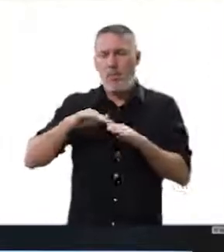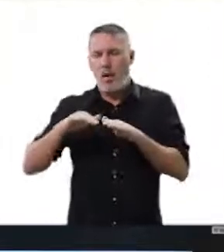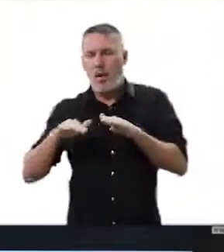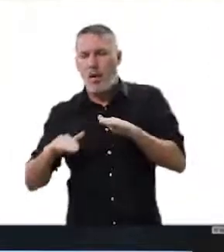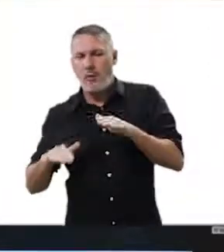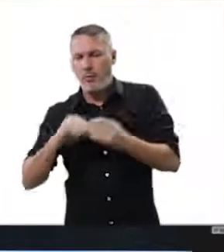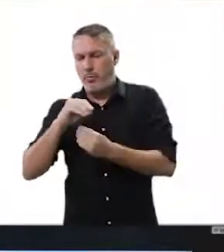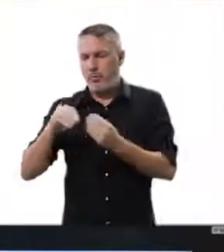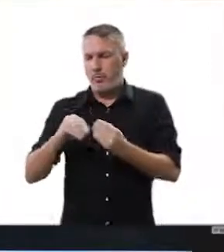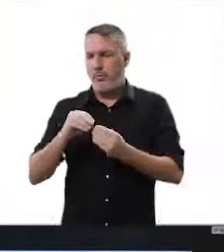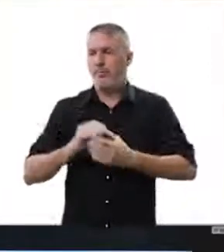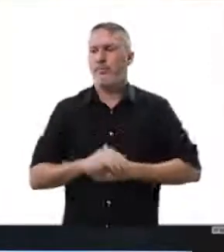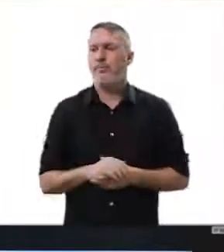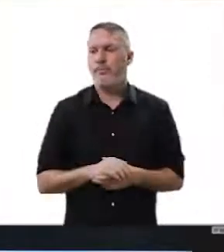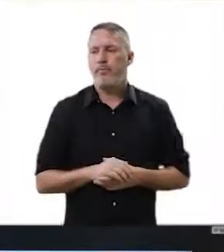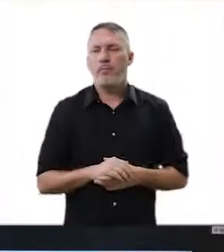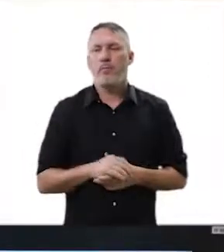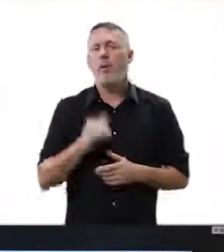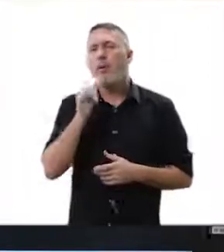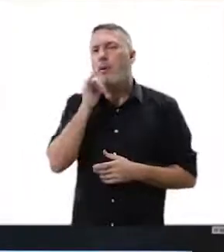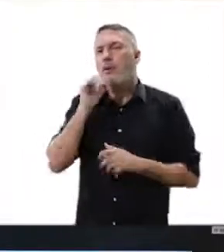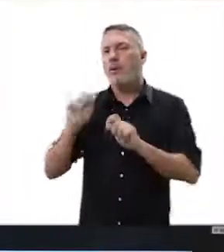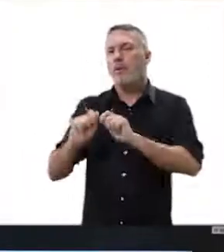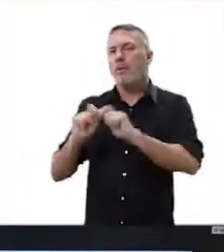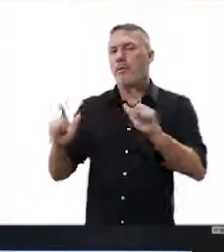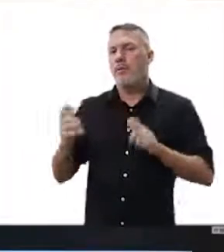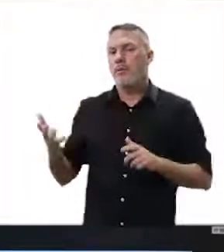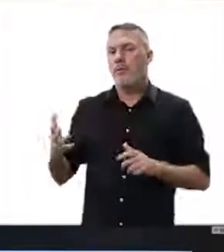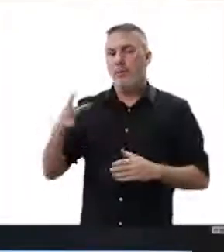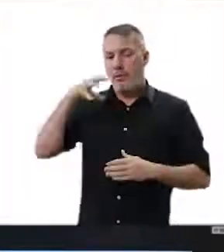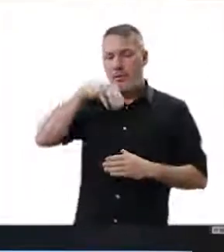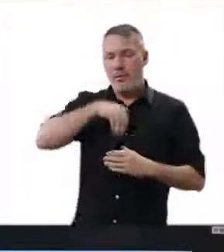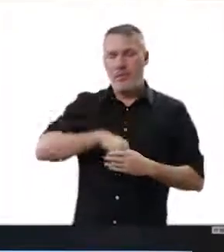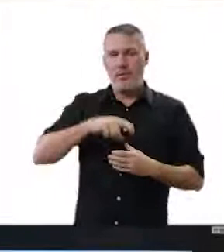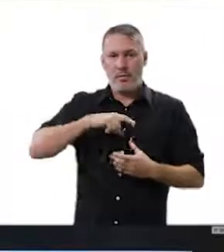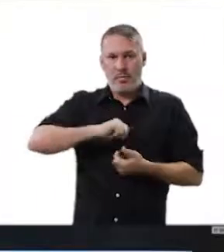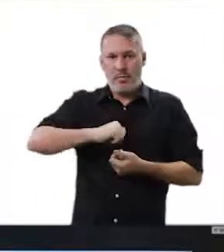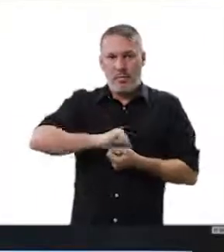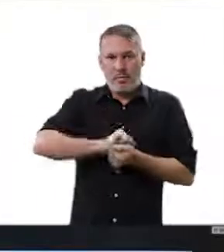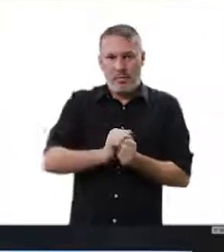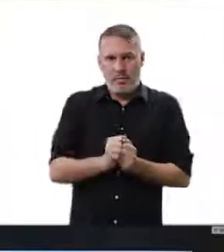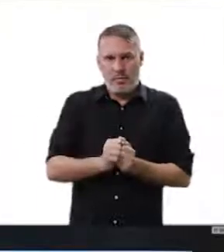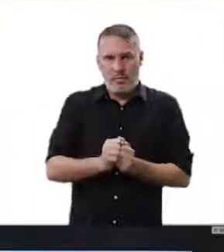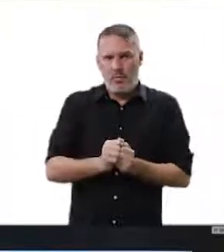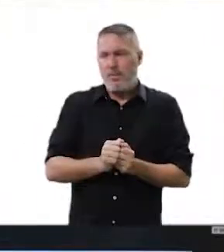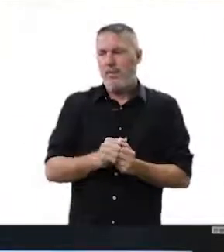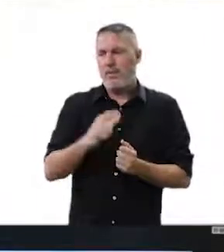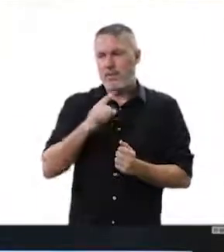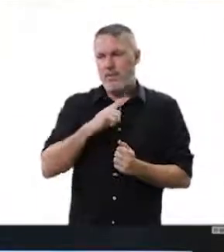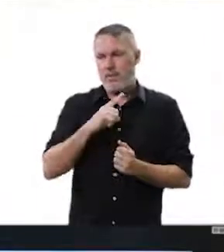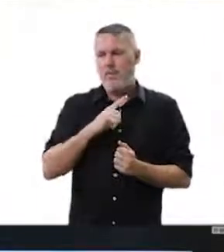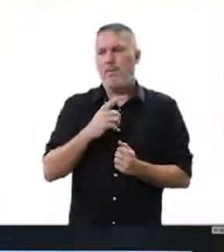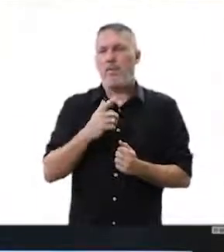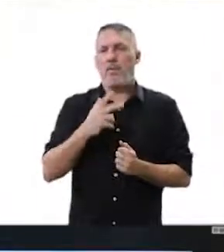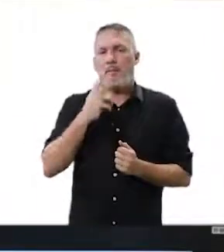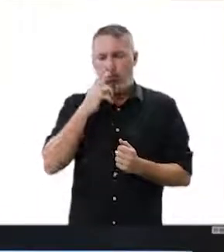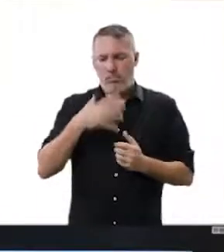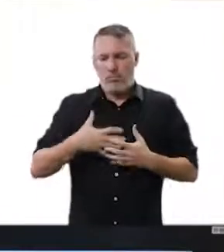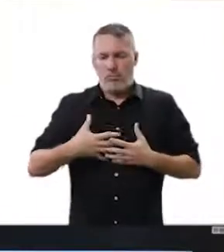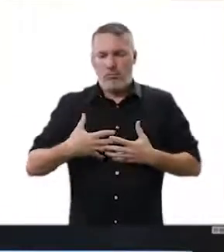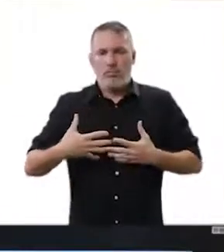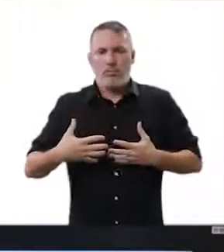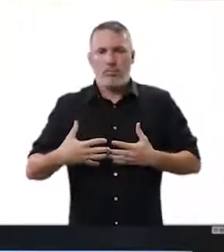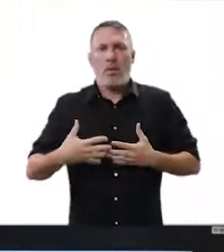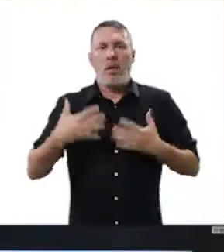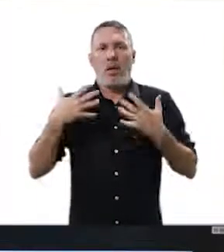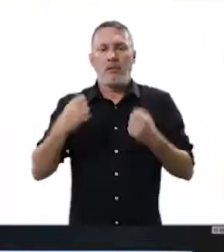de contato, e essa absorção vai acontecer de maneira eficiente através da ajuda dessas proteínas